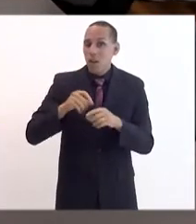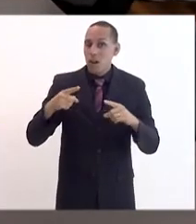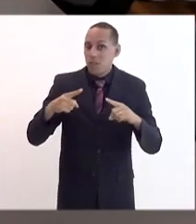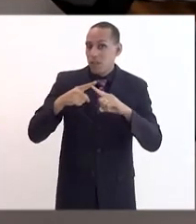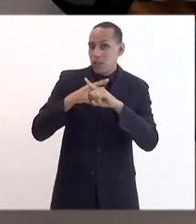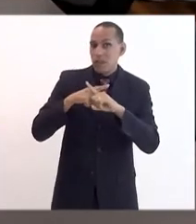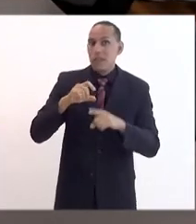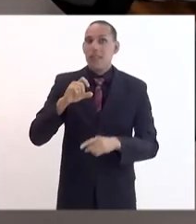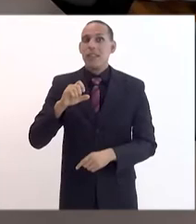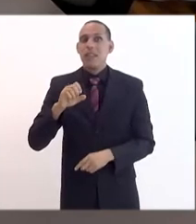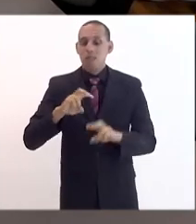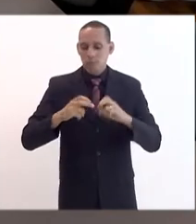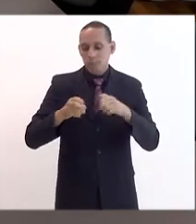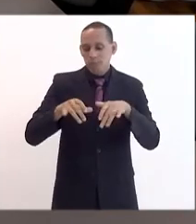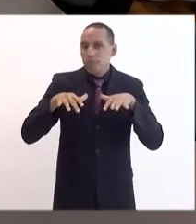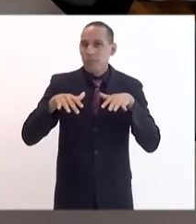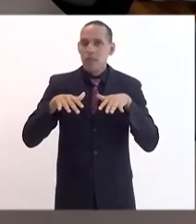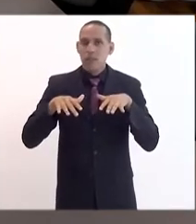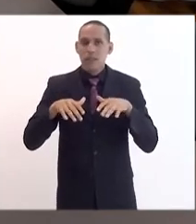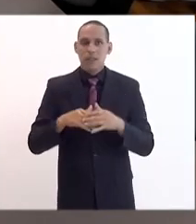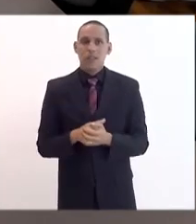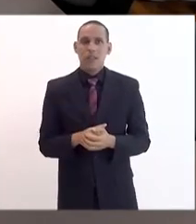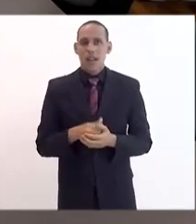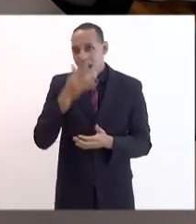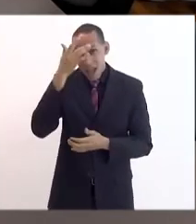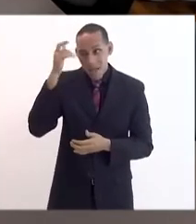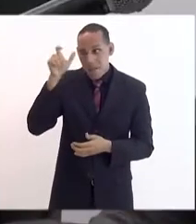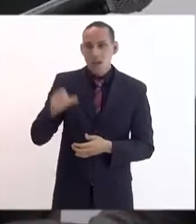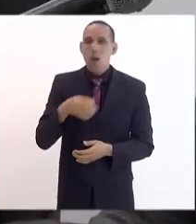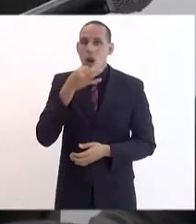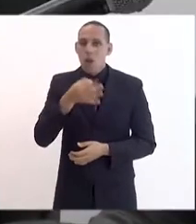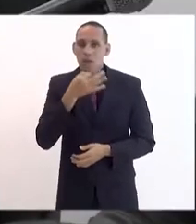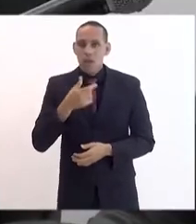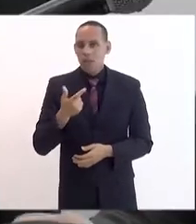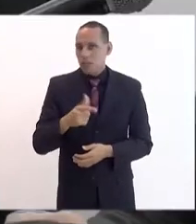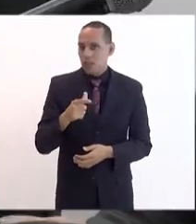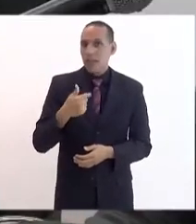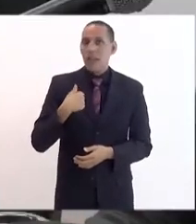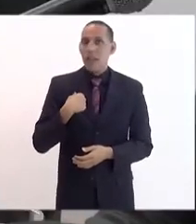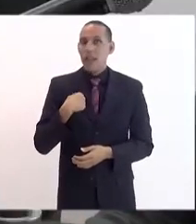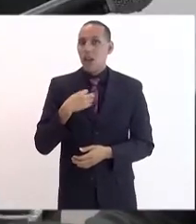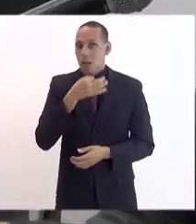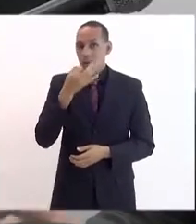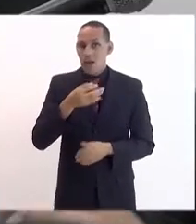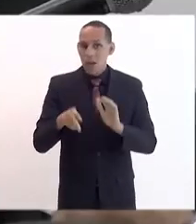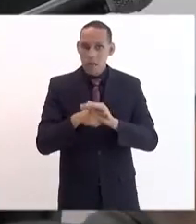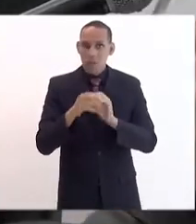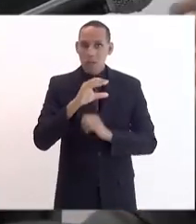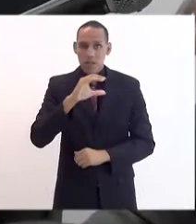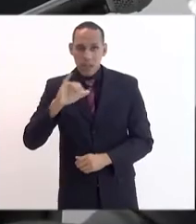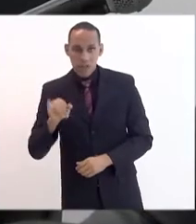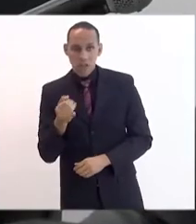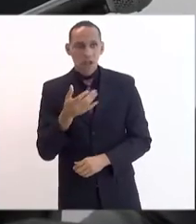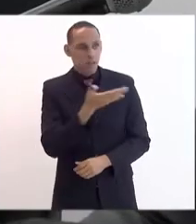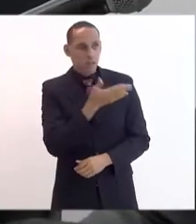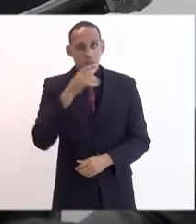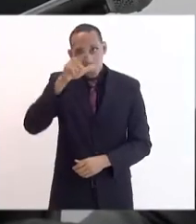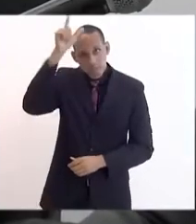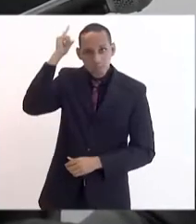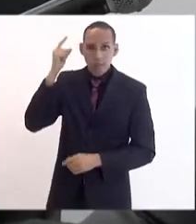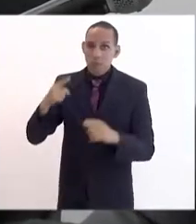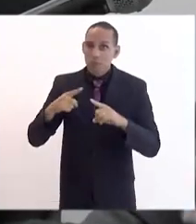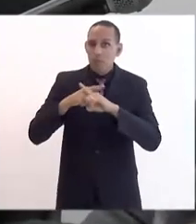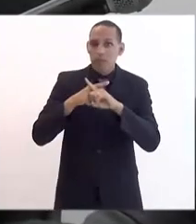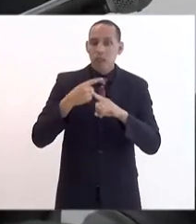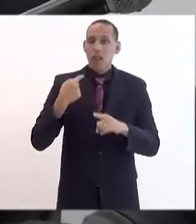voto divergente em plenário. Quando pendente de parecer, e eu emito um parecer na CCJ, se o deputado Luiz Paulo fizer um voto